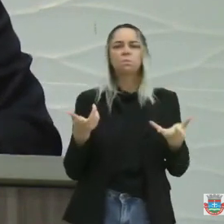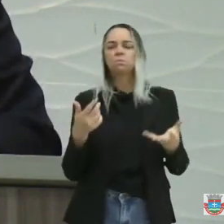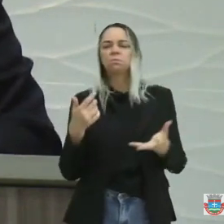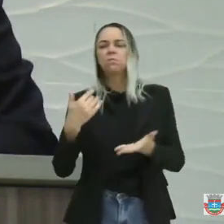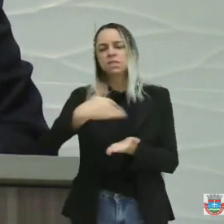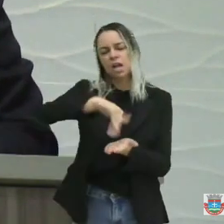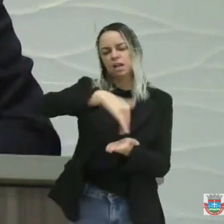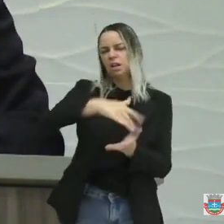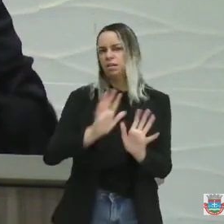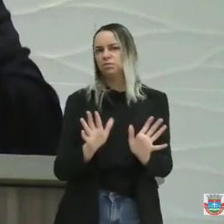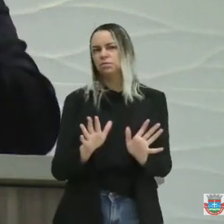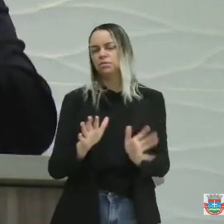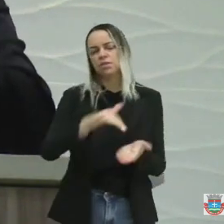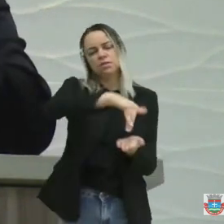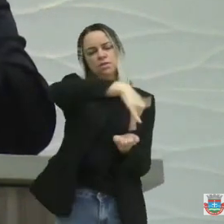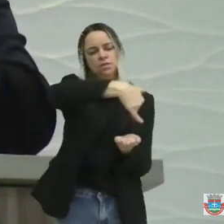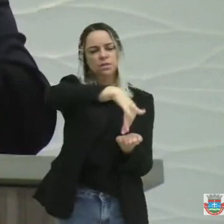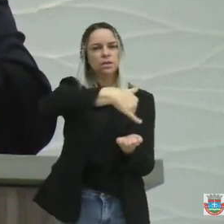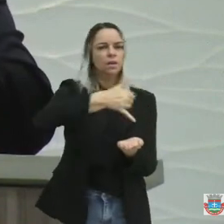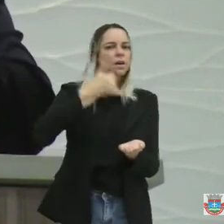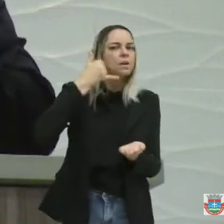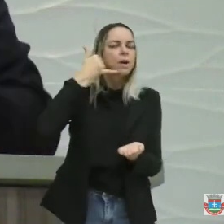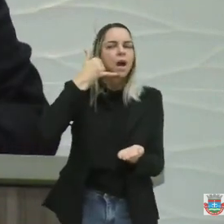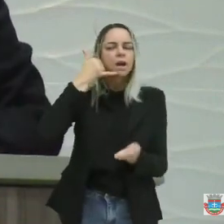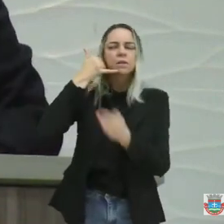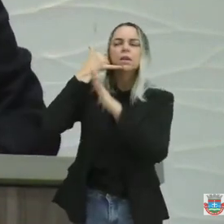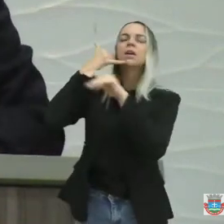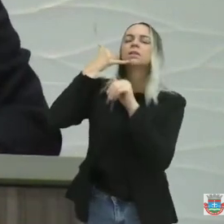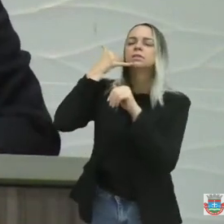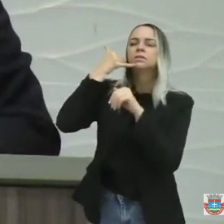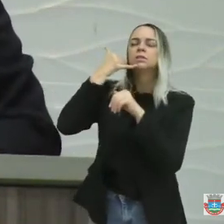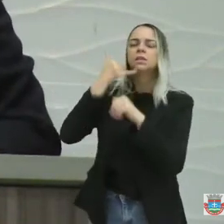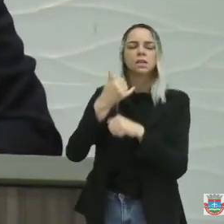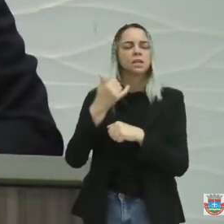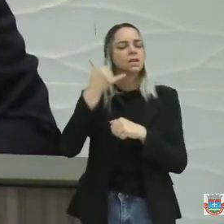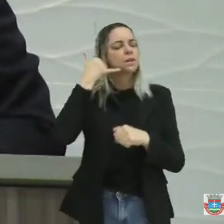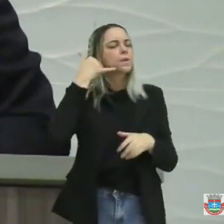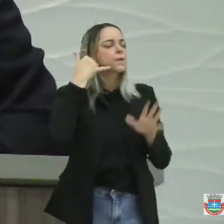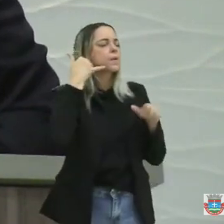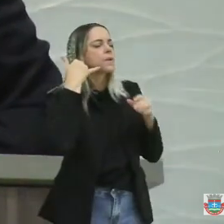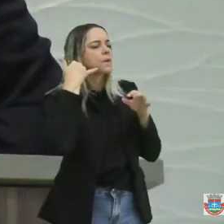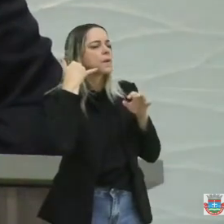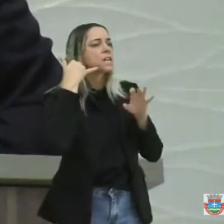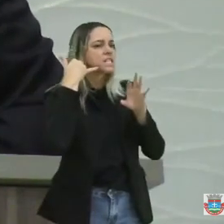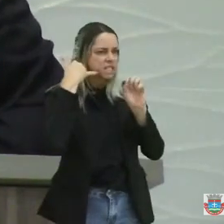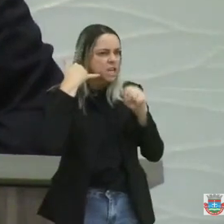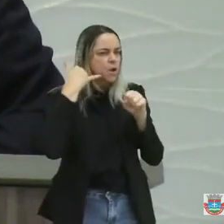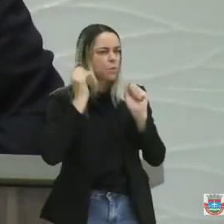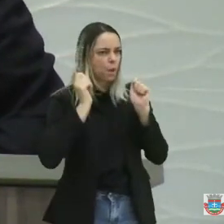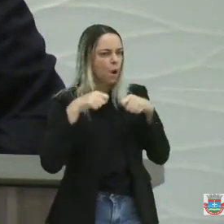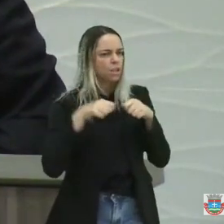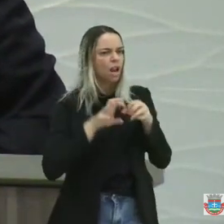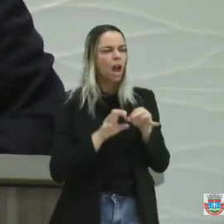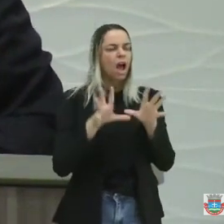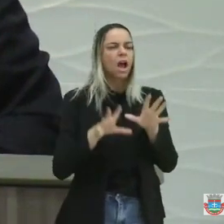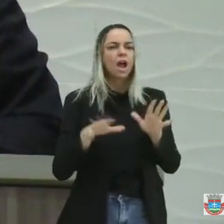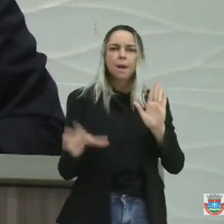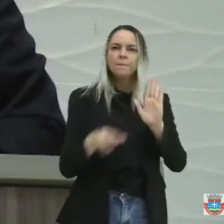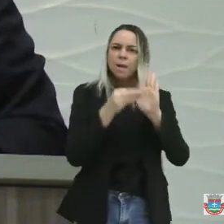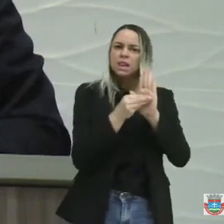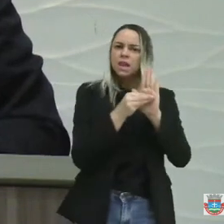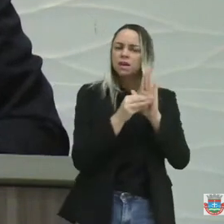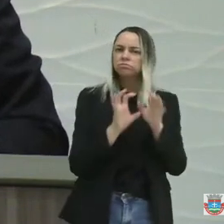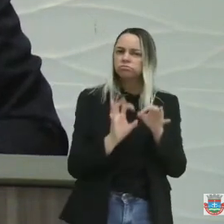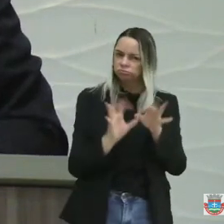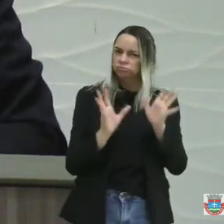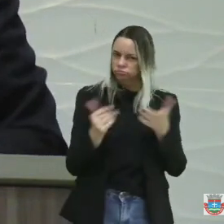me ligou pedindo para mim liberar a emenda que estava para calçamento, a